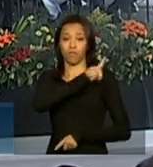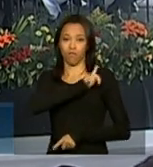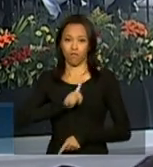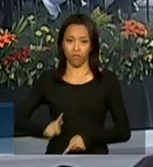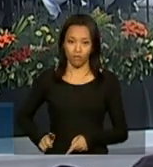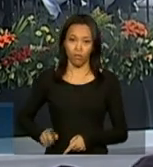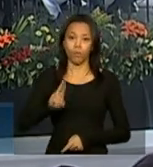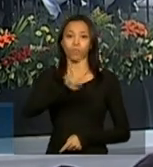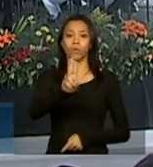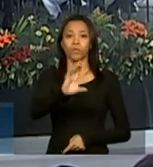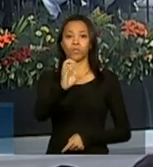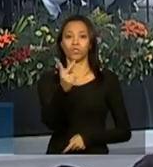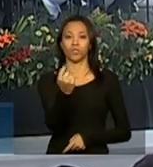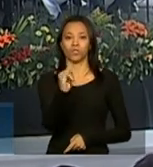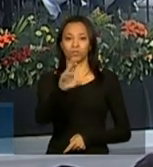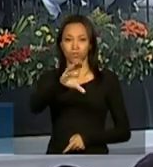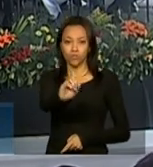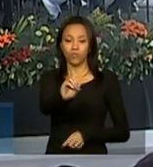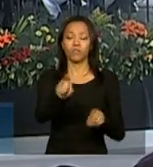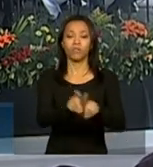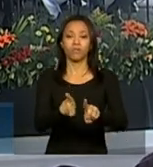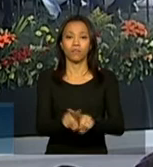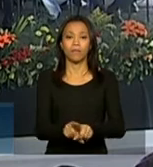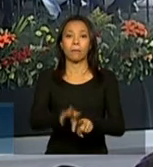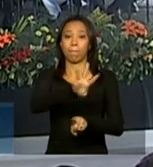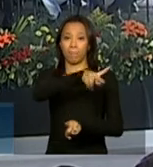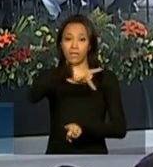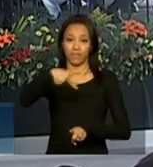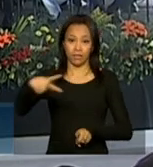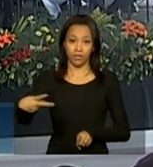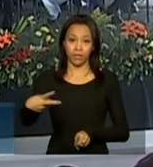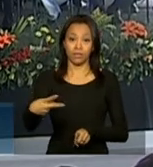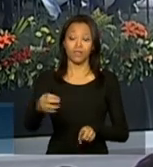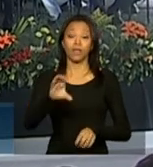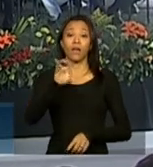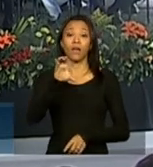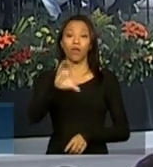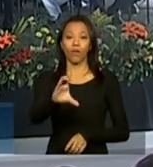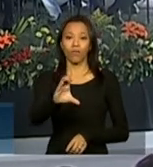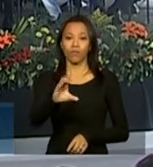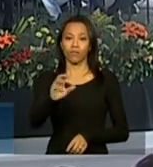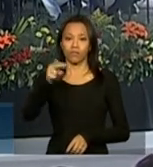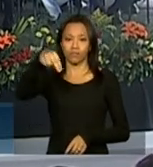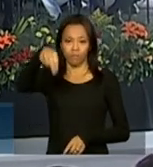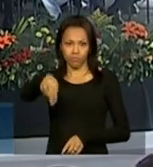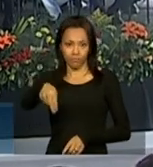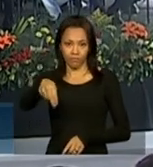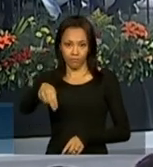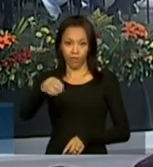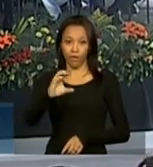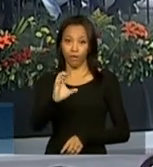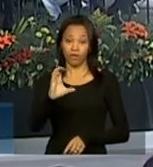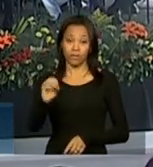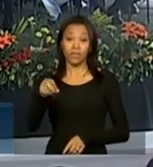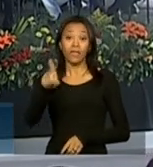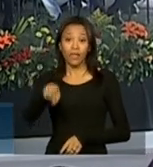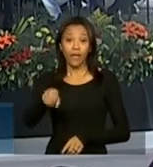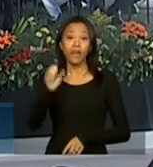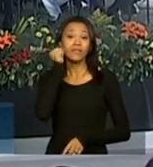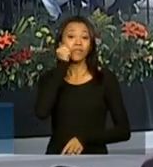Dalton, presidenta da Confederação Nacional da Agricultura,